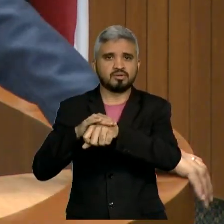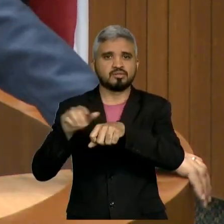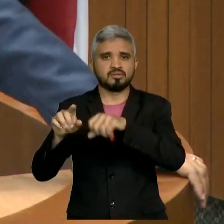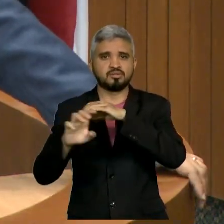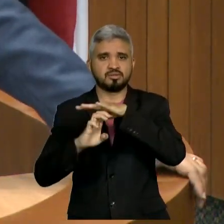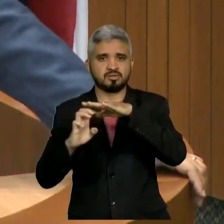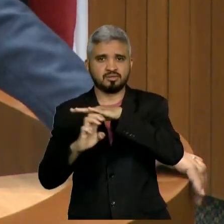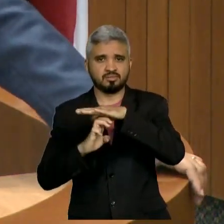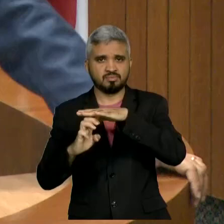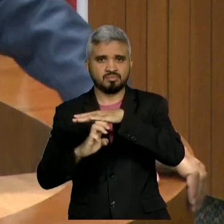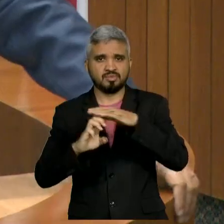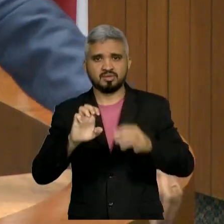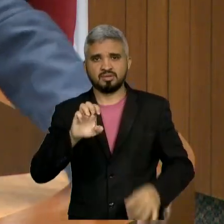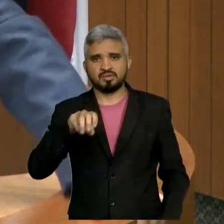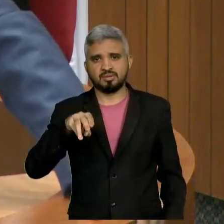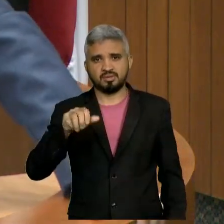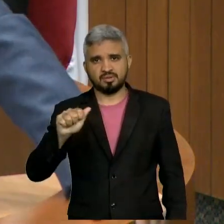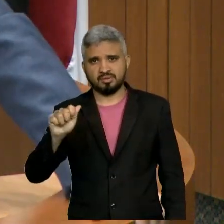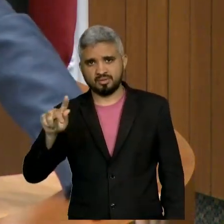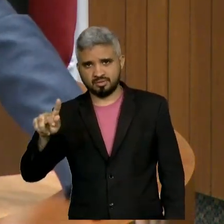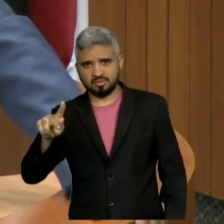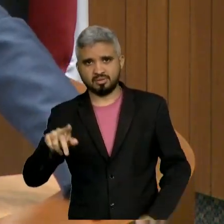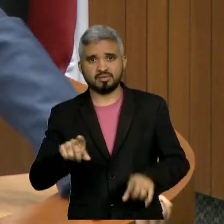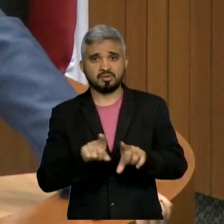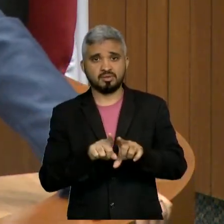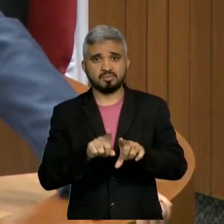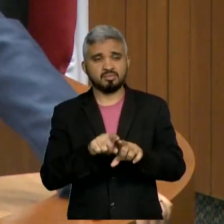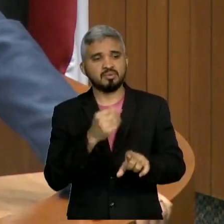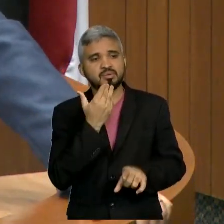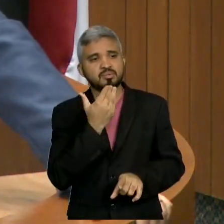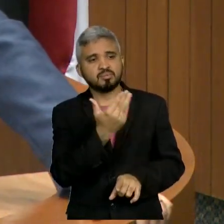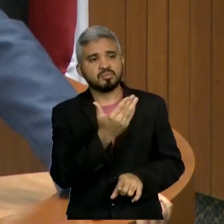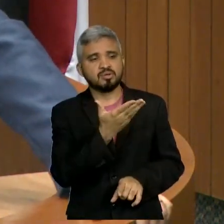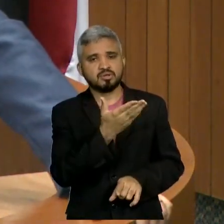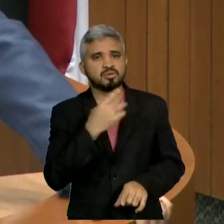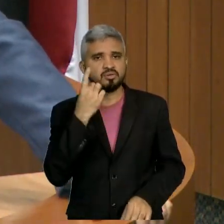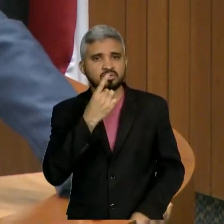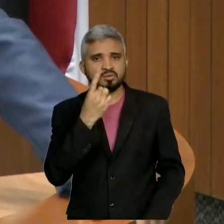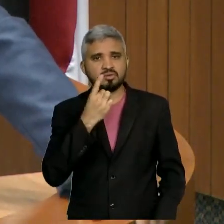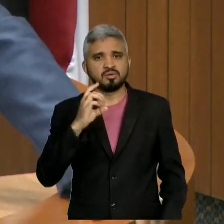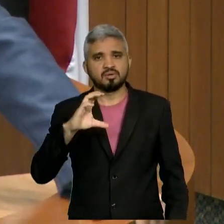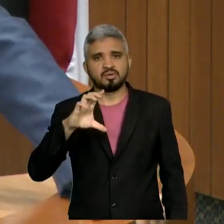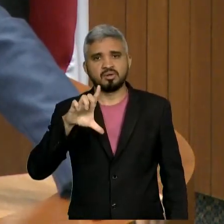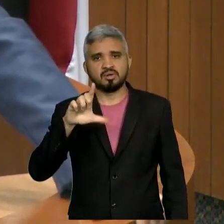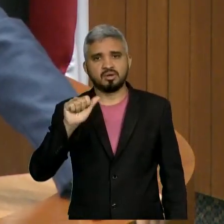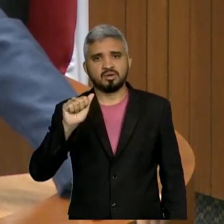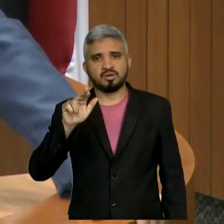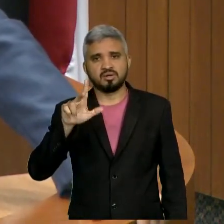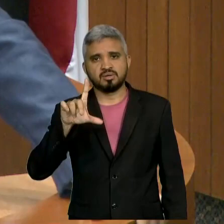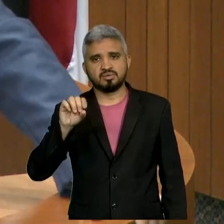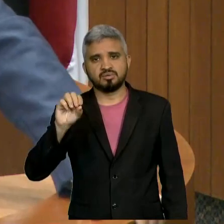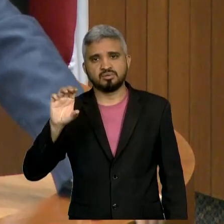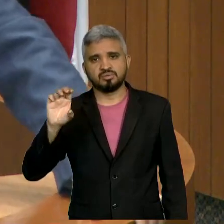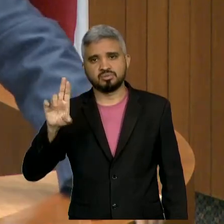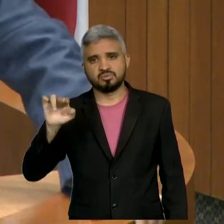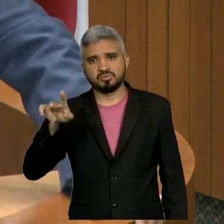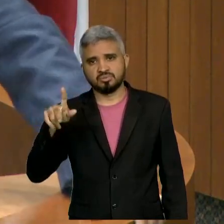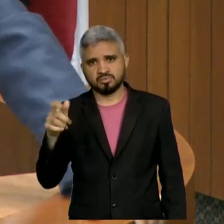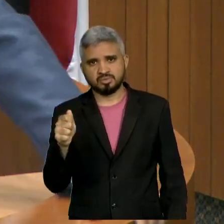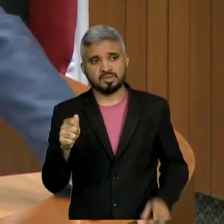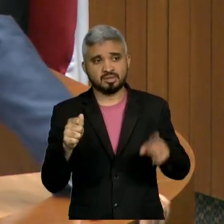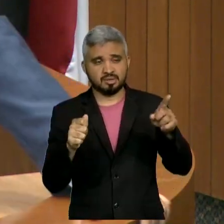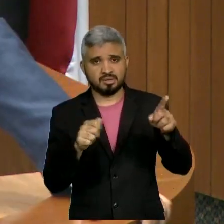Cláudio Cunha, que é presidente da Comissão de Obras, que pudesse convidar aqui o presidente da EMAP, para que a gente